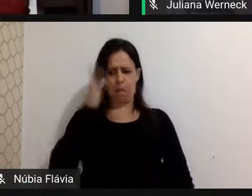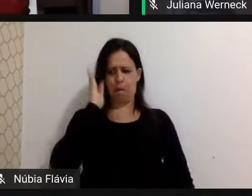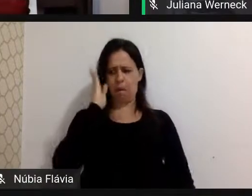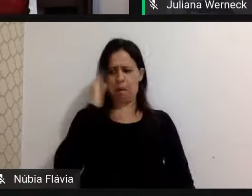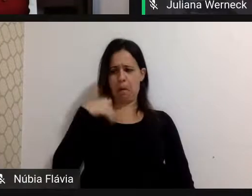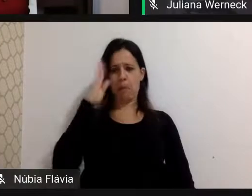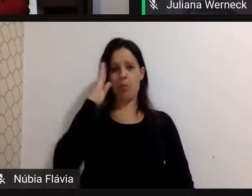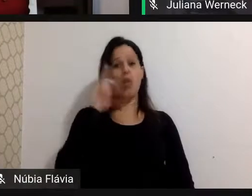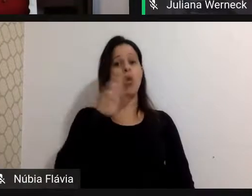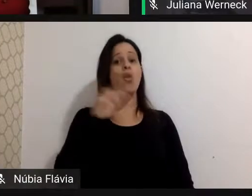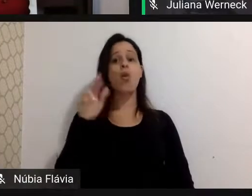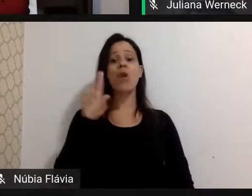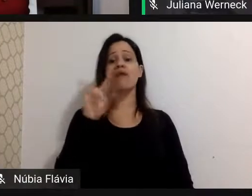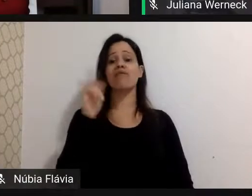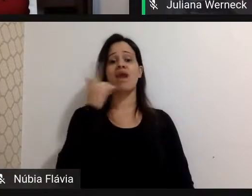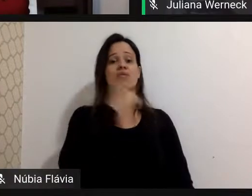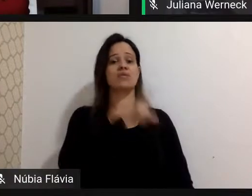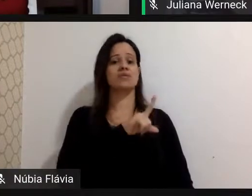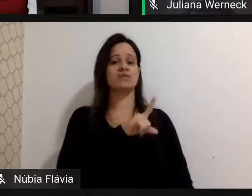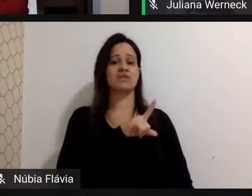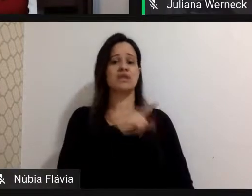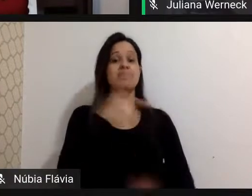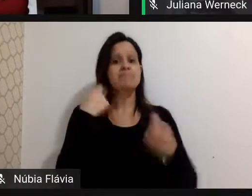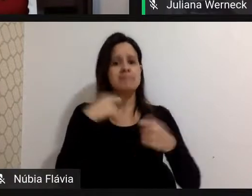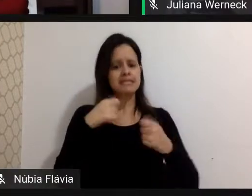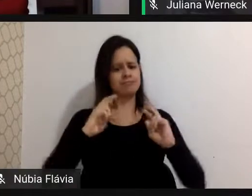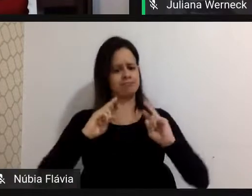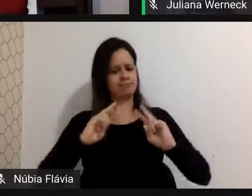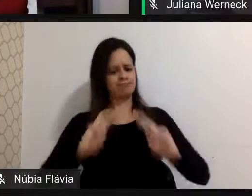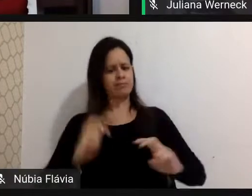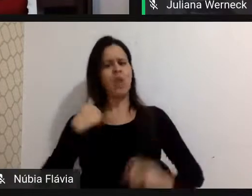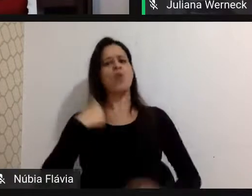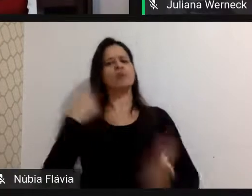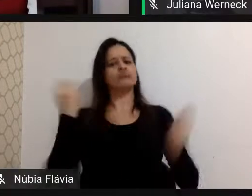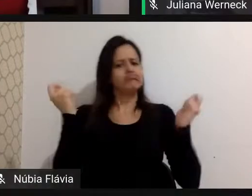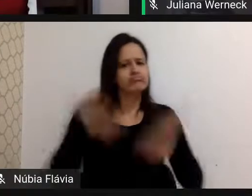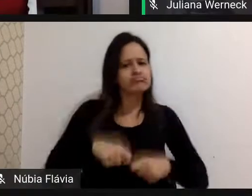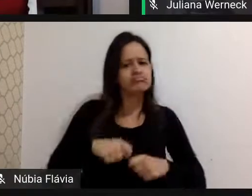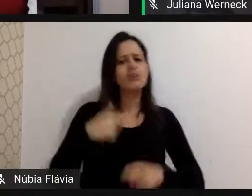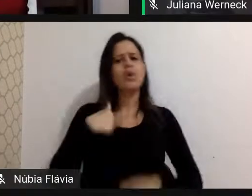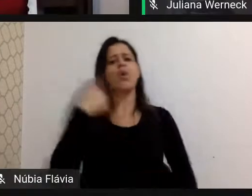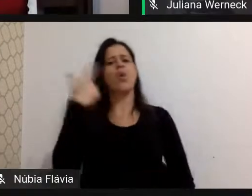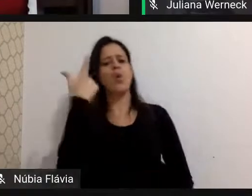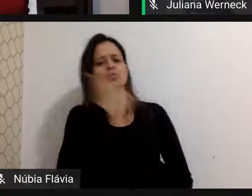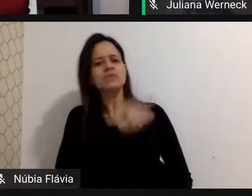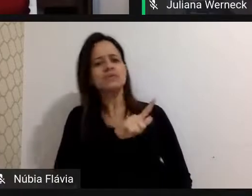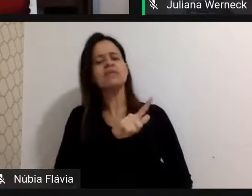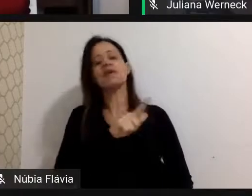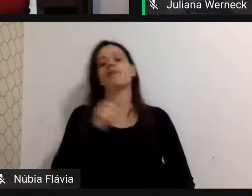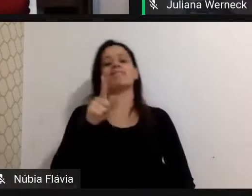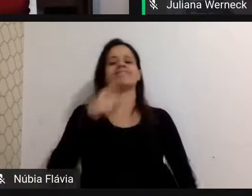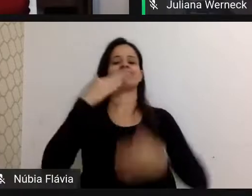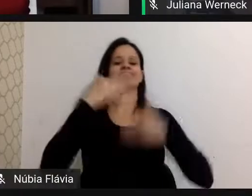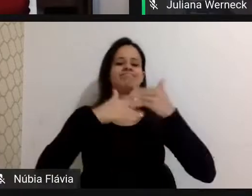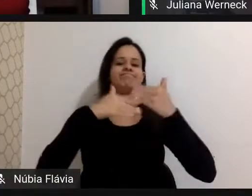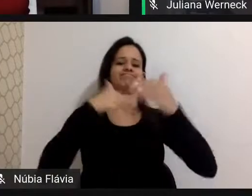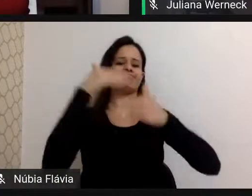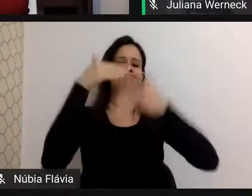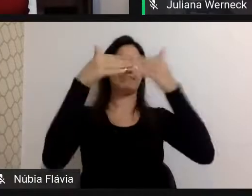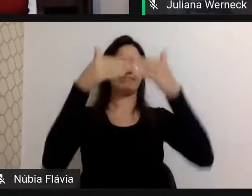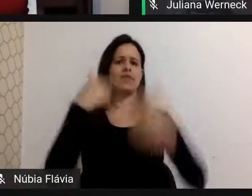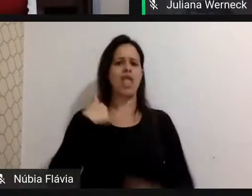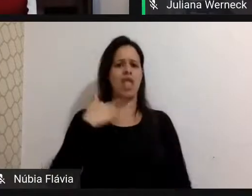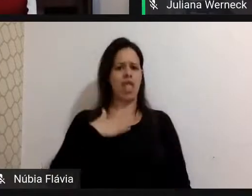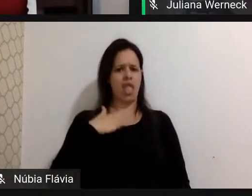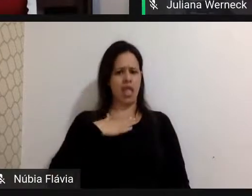com a nossa habilidade, tem sempre relação com a percepção que você tem sobre quem você é. E desde muito cedo, desde quando eu era muito